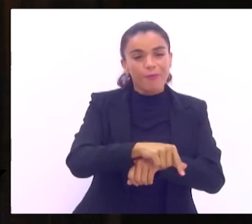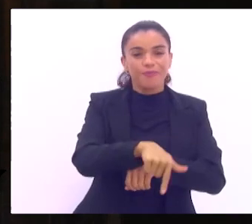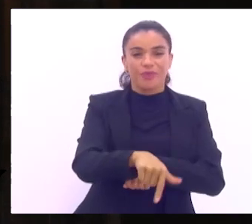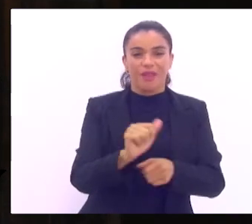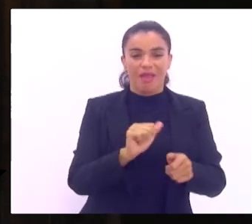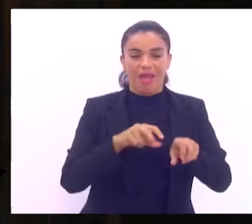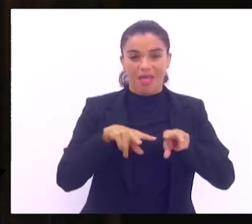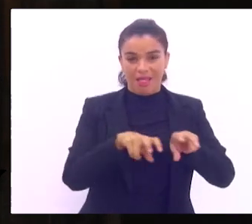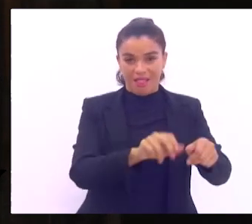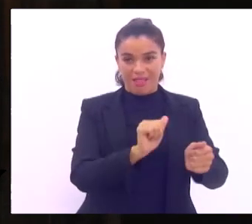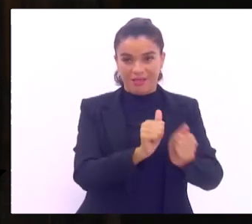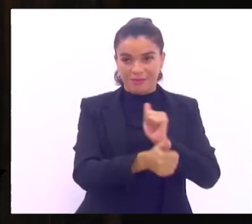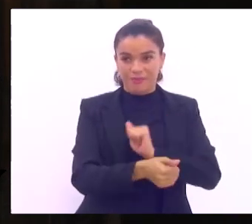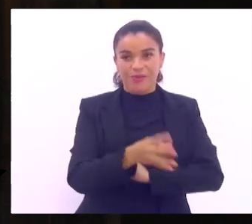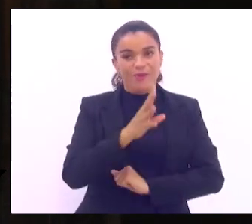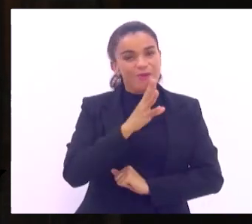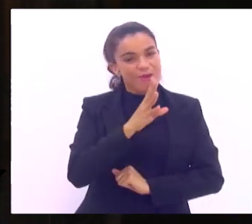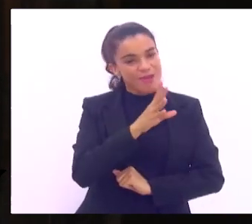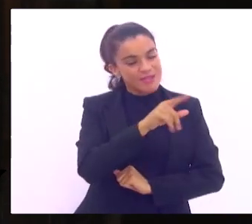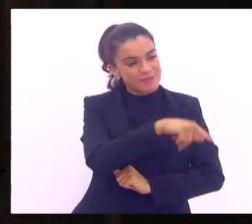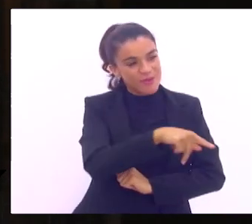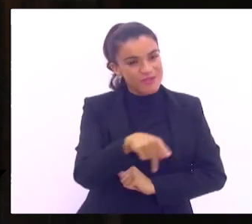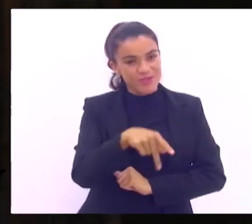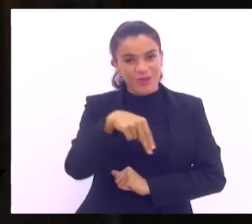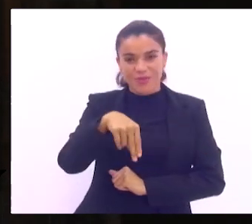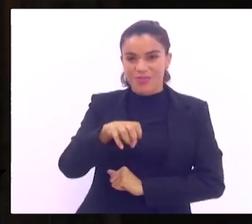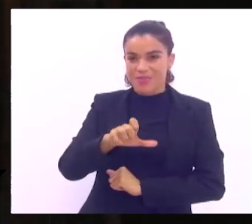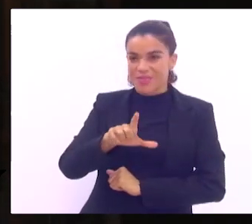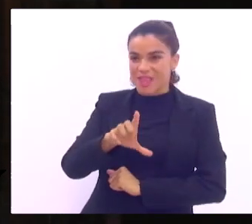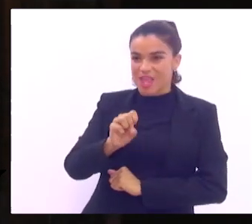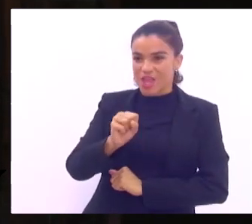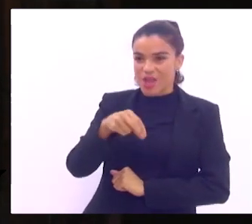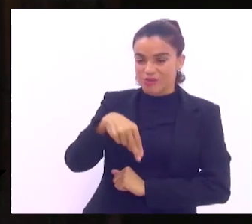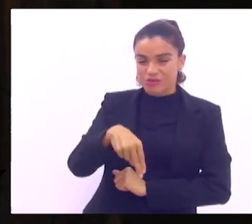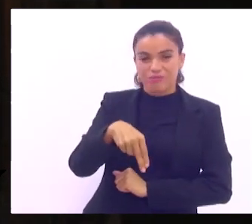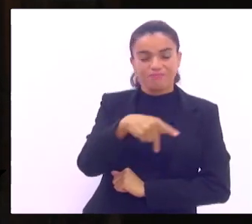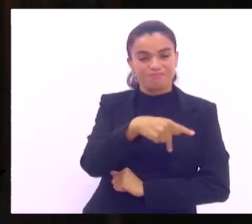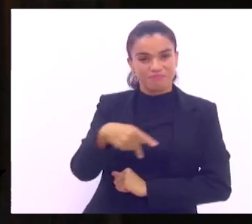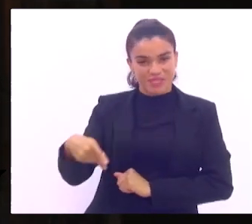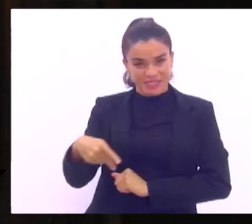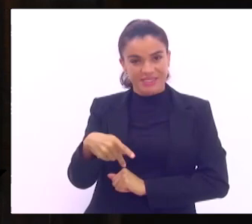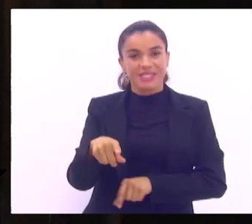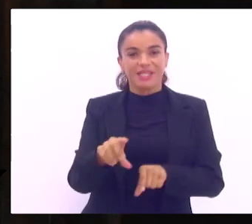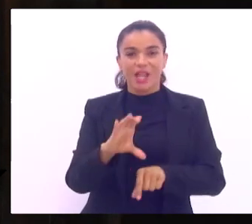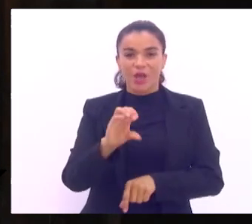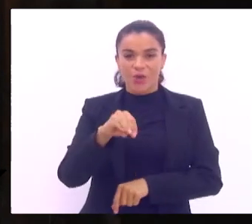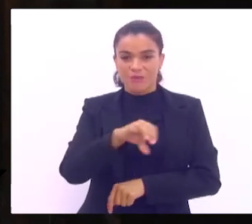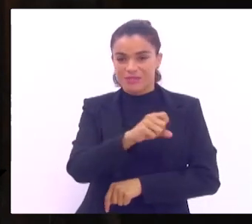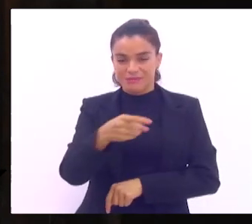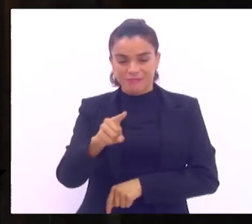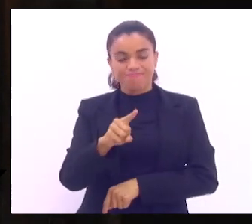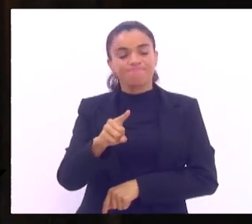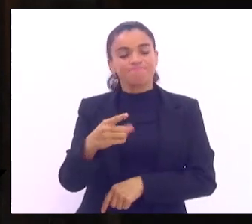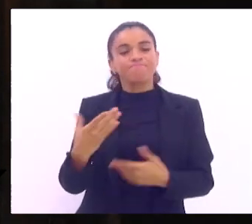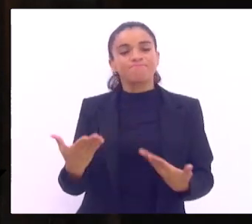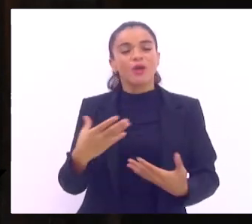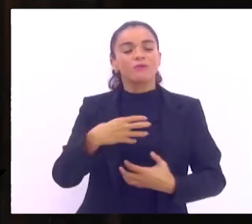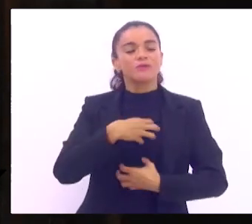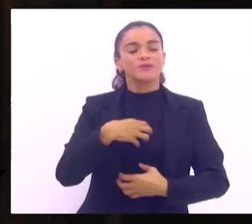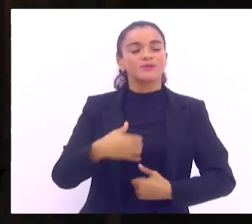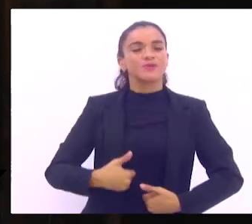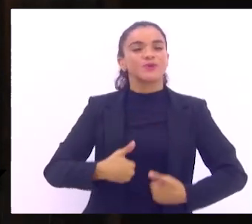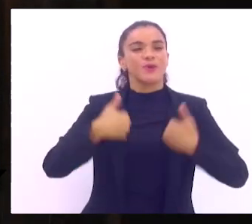Janário, conheci o professor Nelson Rocha, está aqui, presidente da comissão. Então, para mim, é com um imenso